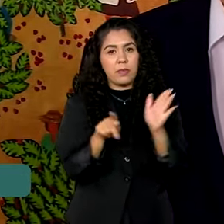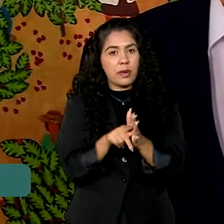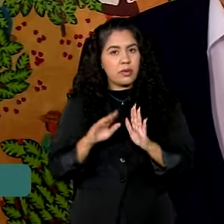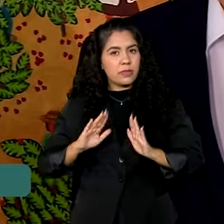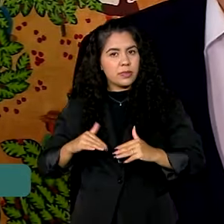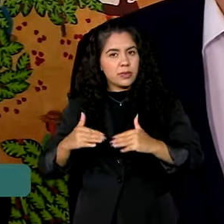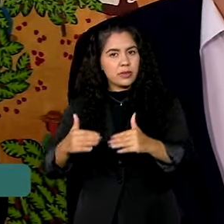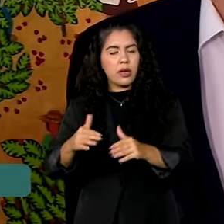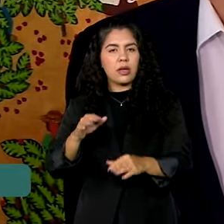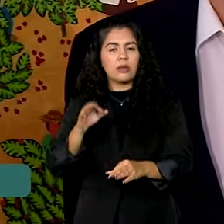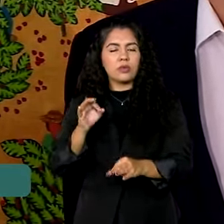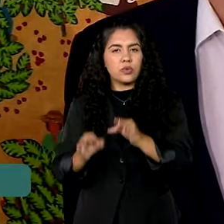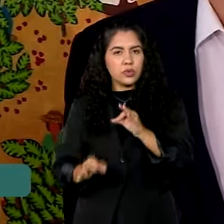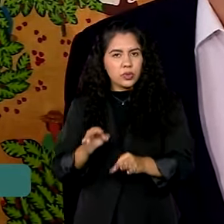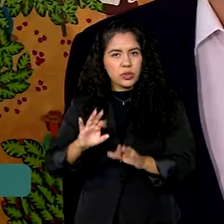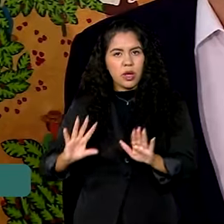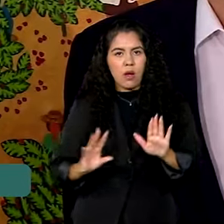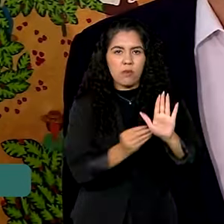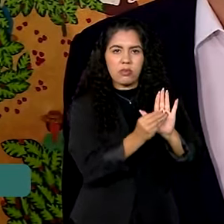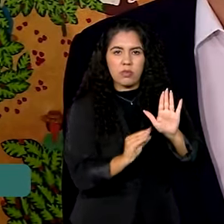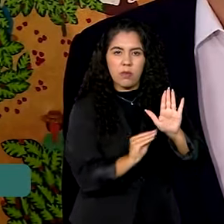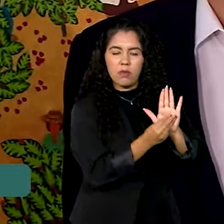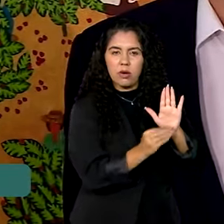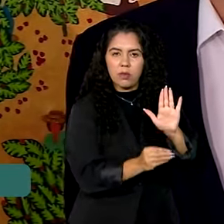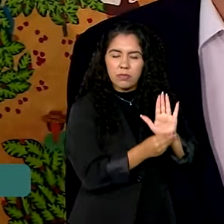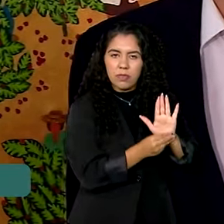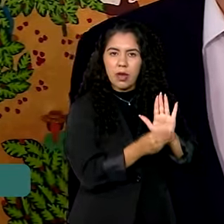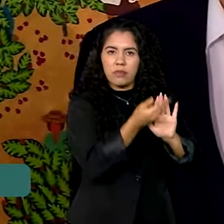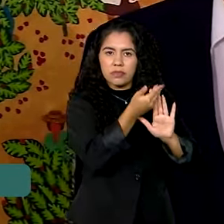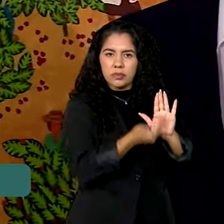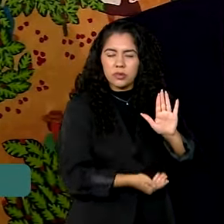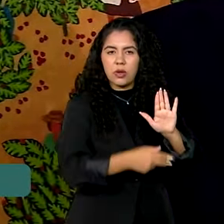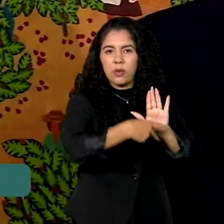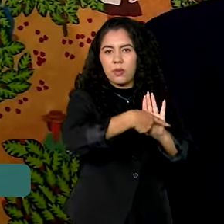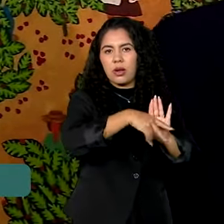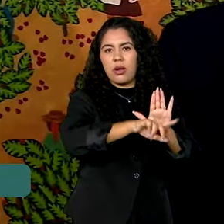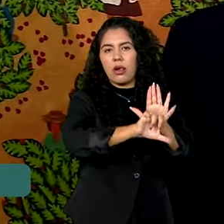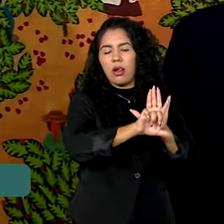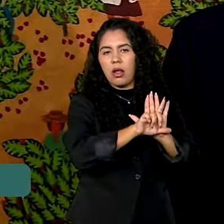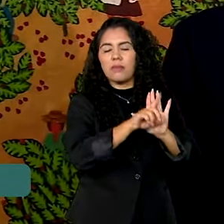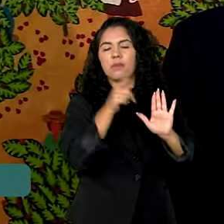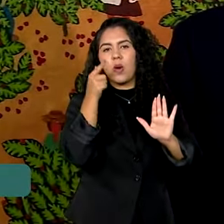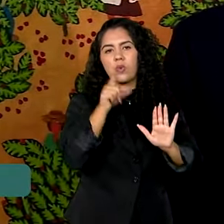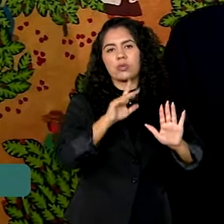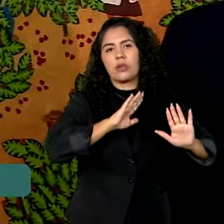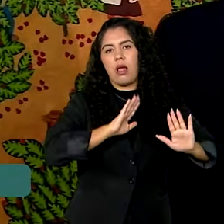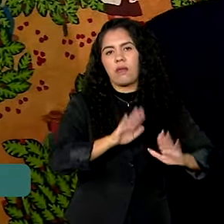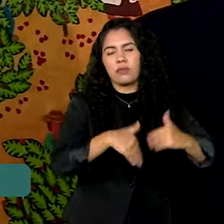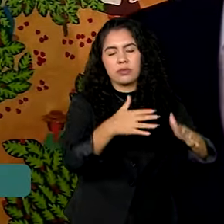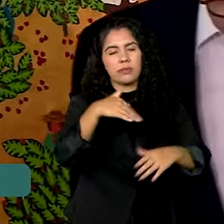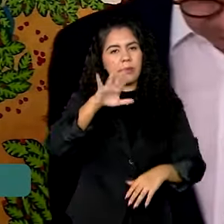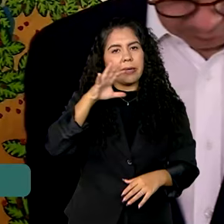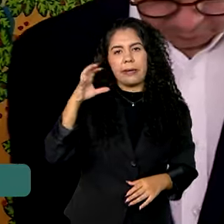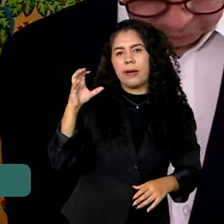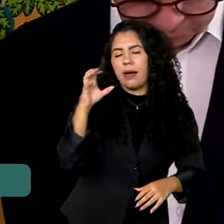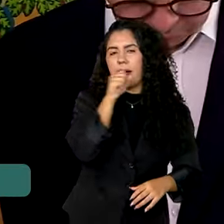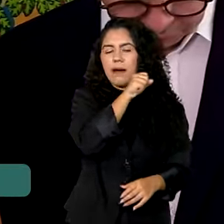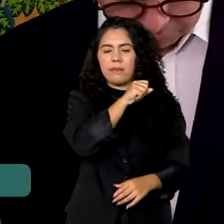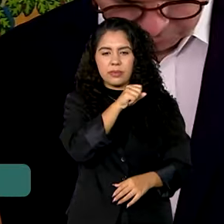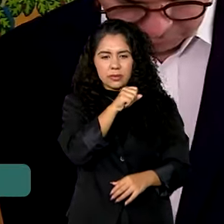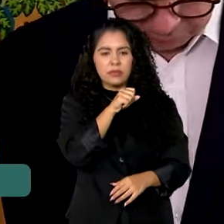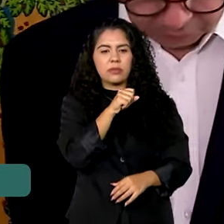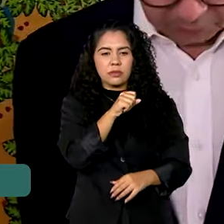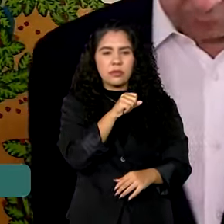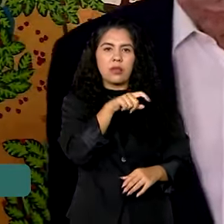Justiça, inclusive constituiu isso num texto de um PL, para que a gente possa avançar o mais rápido possível esse tema